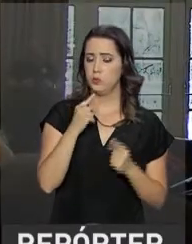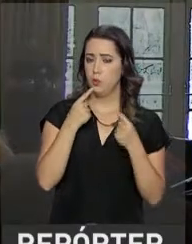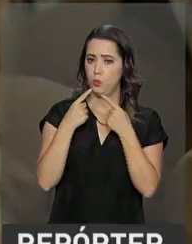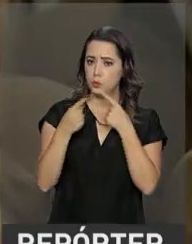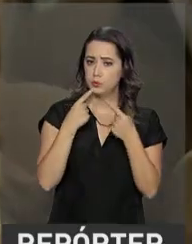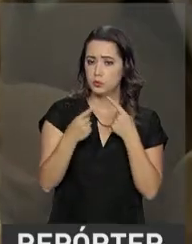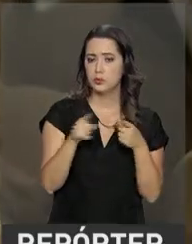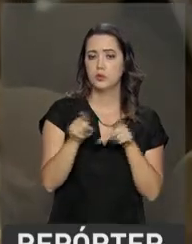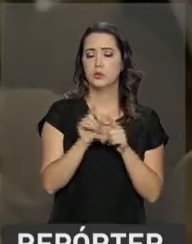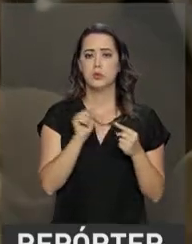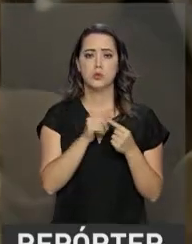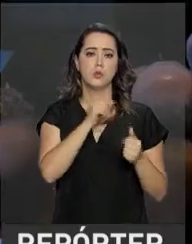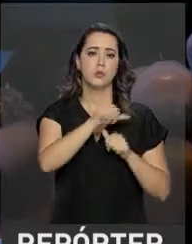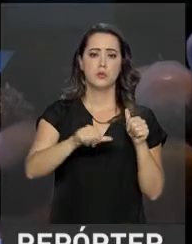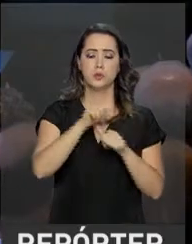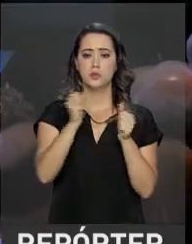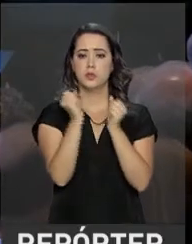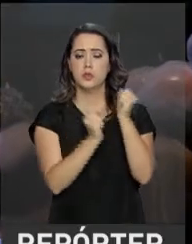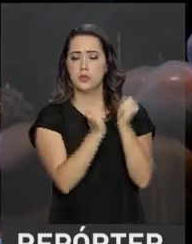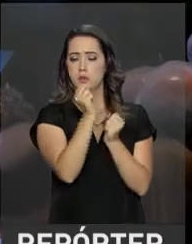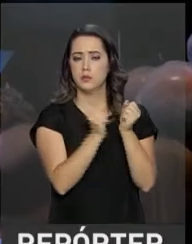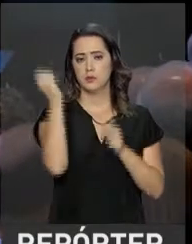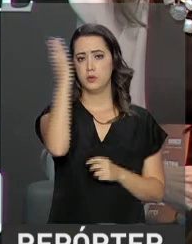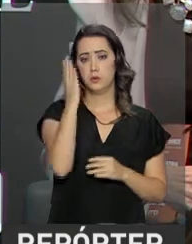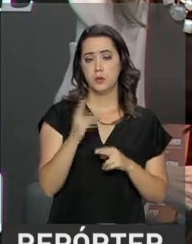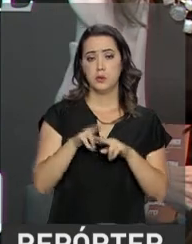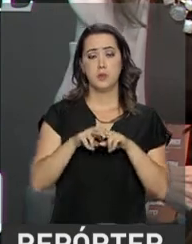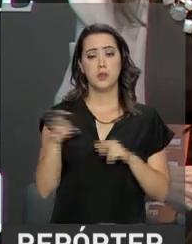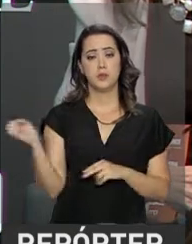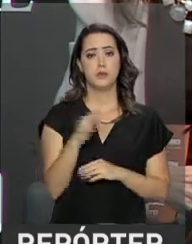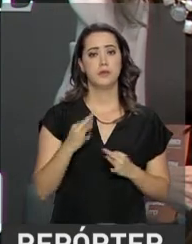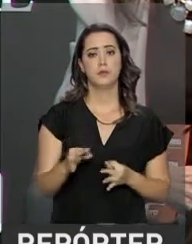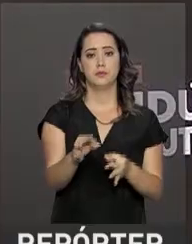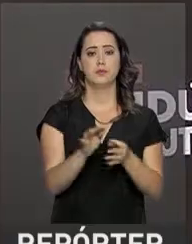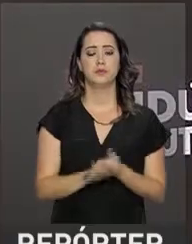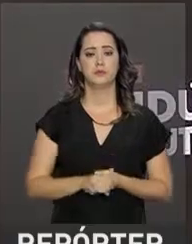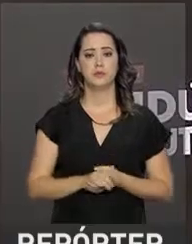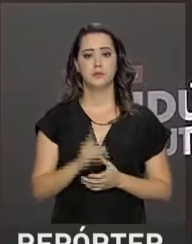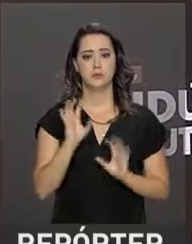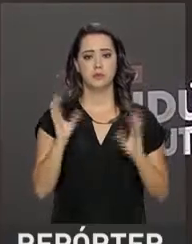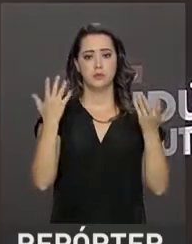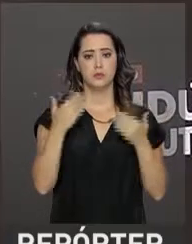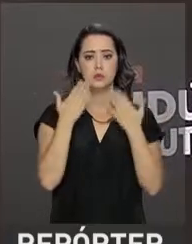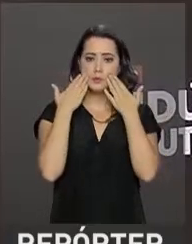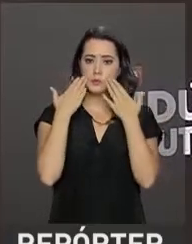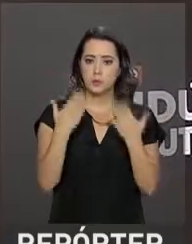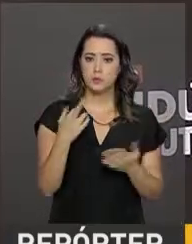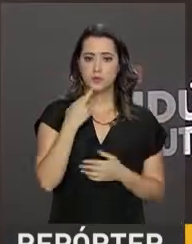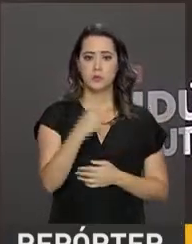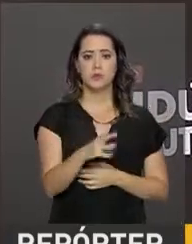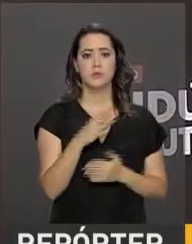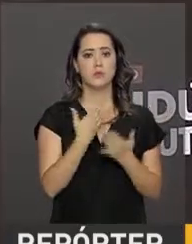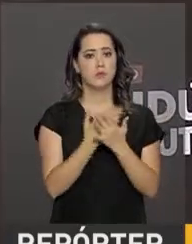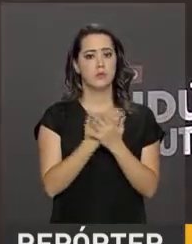debater formas alternativas para desenvolver a indústria brasileira por meio de inovações tecnológicas. Durante o evento, foi apresentado o resultado